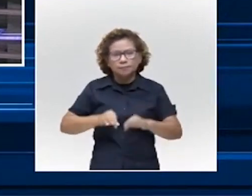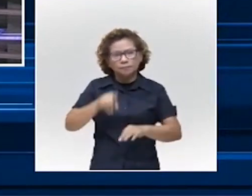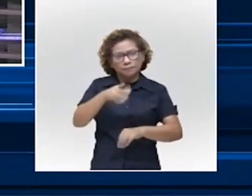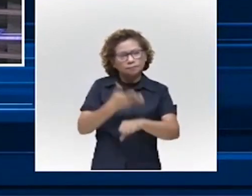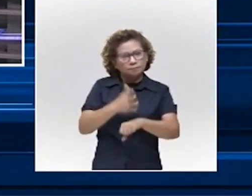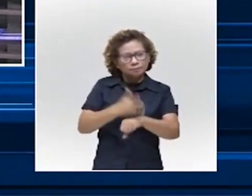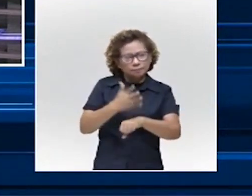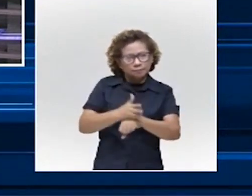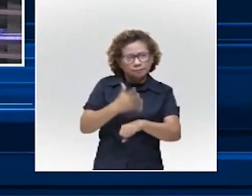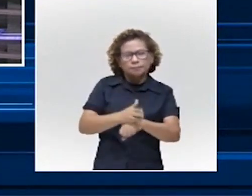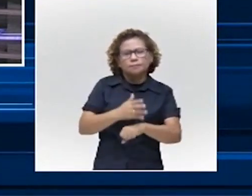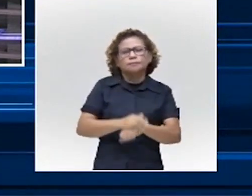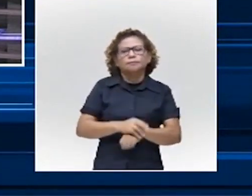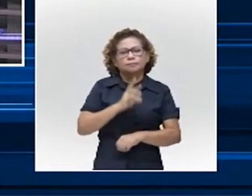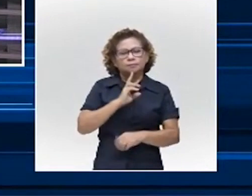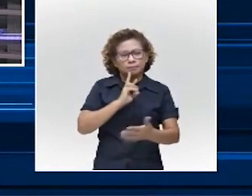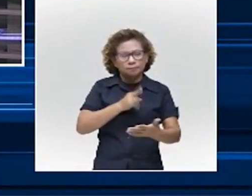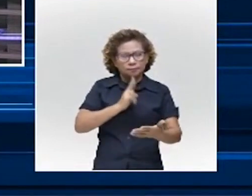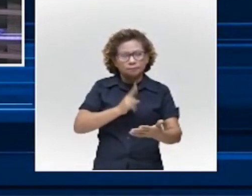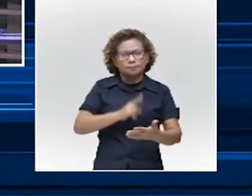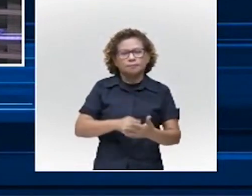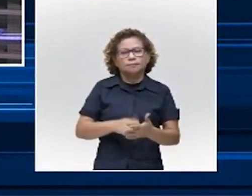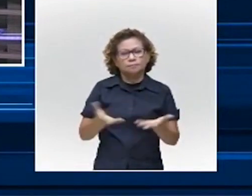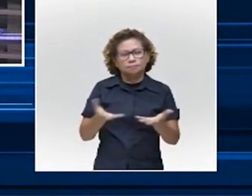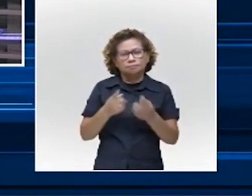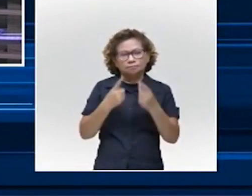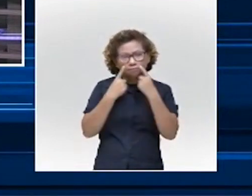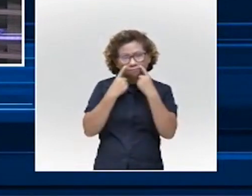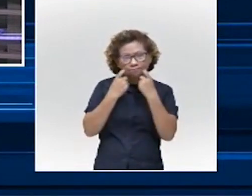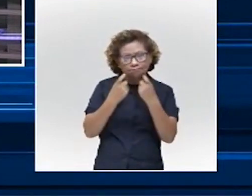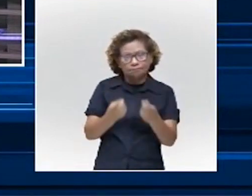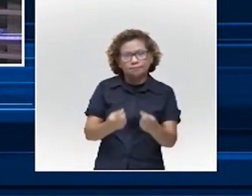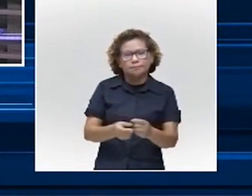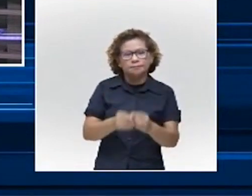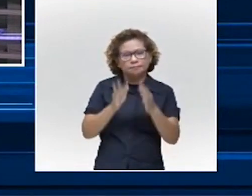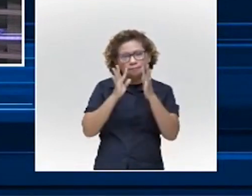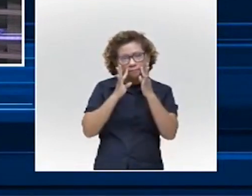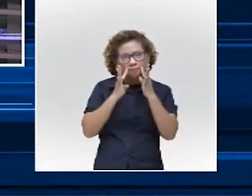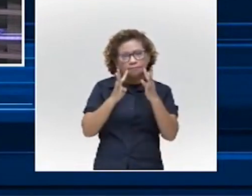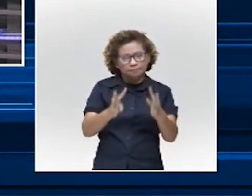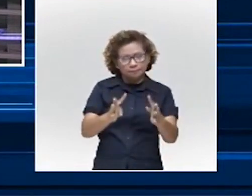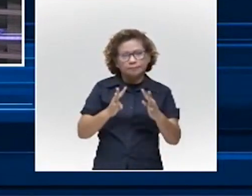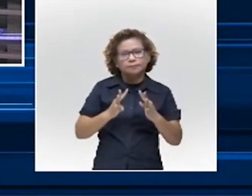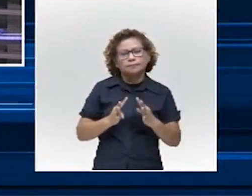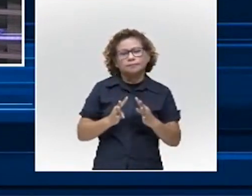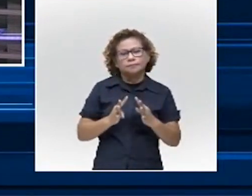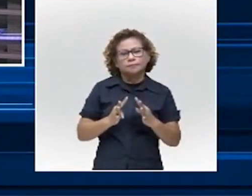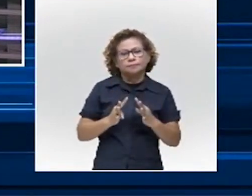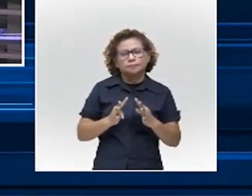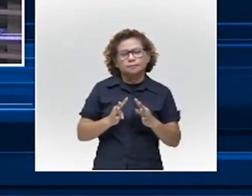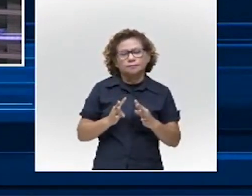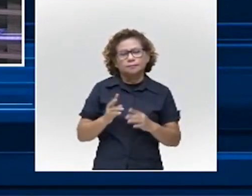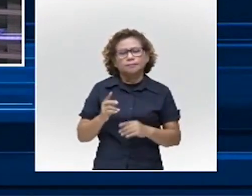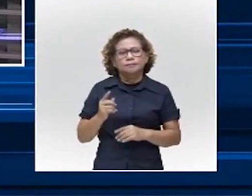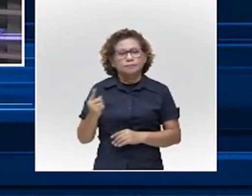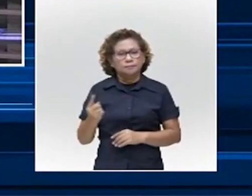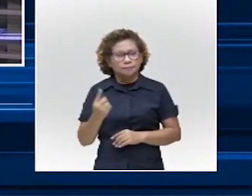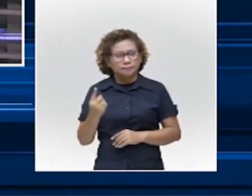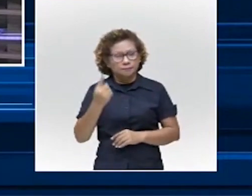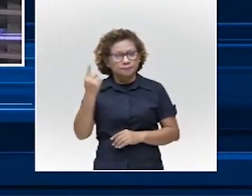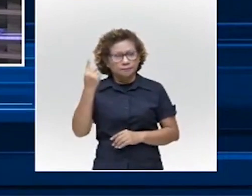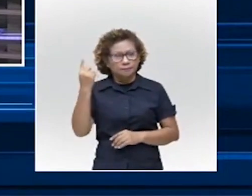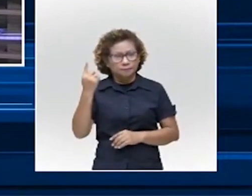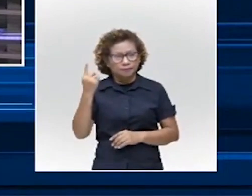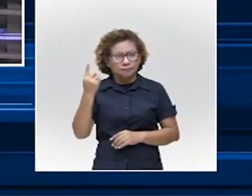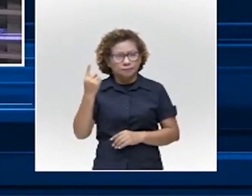dos seus estudos, tá bom? Então, muita atenção, tá? A altura sempre é a parte vertical, não é a parte